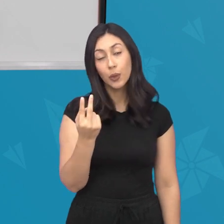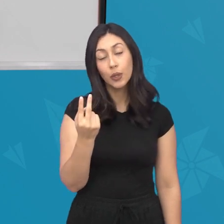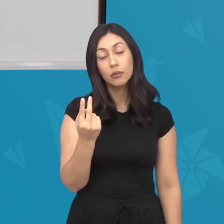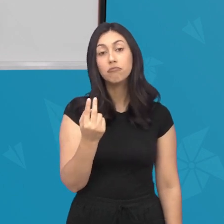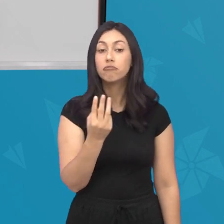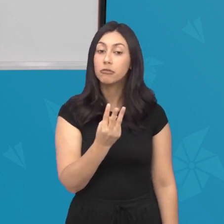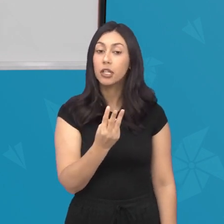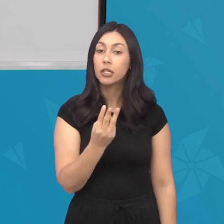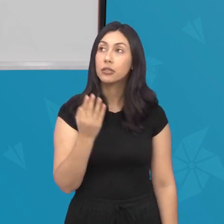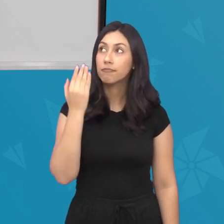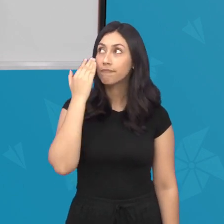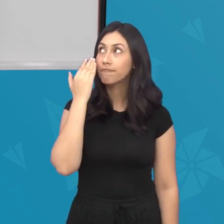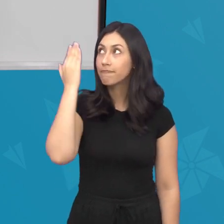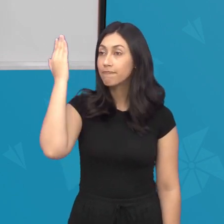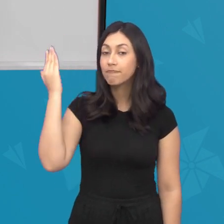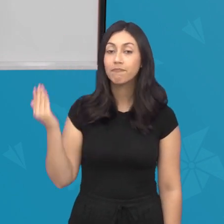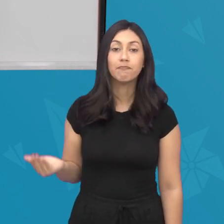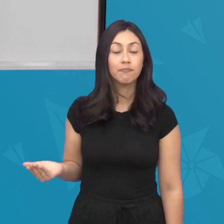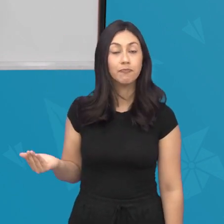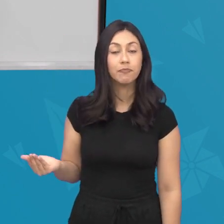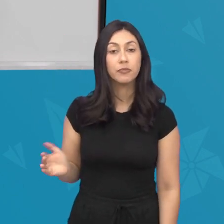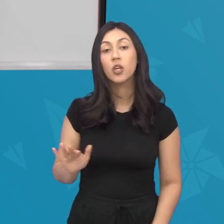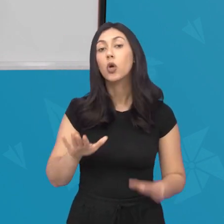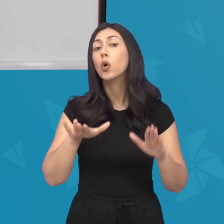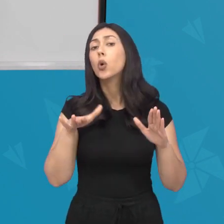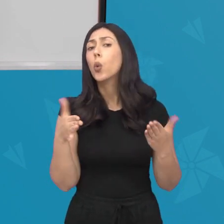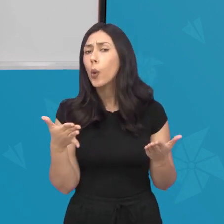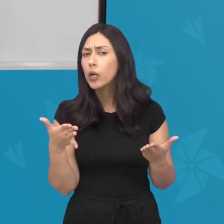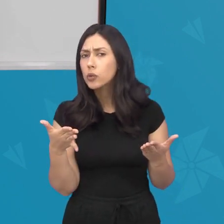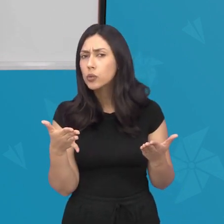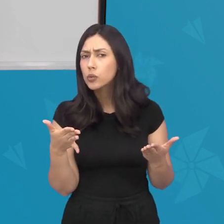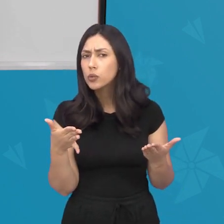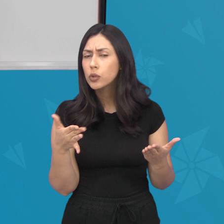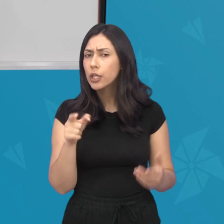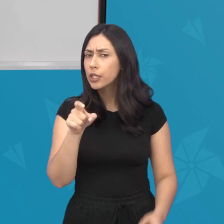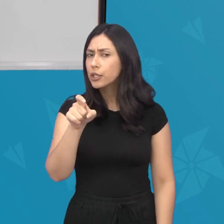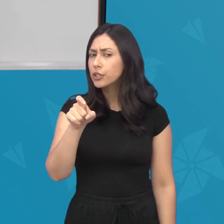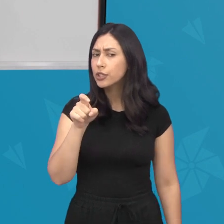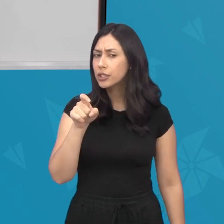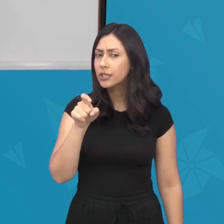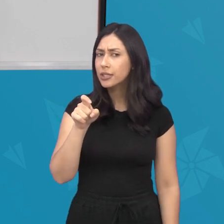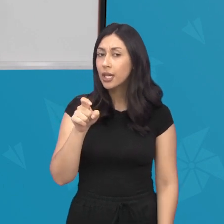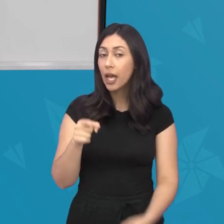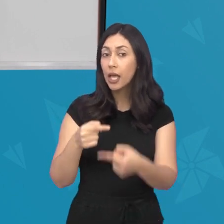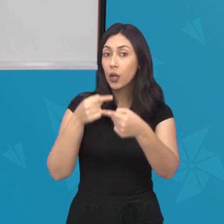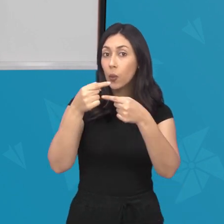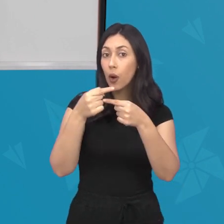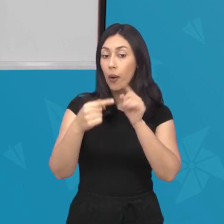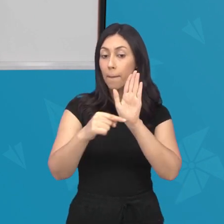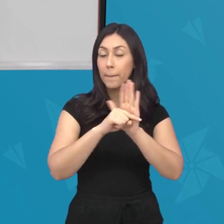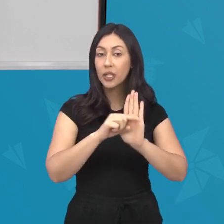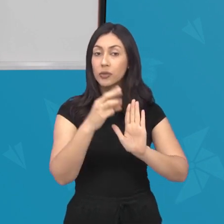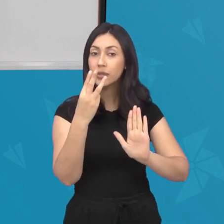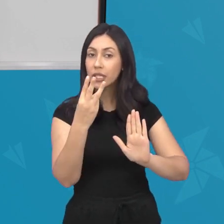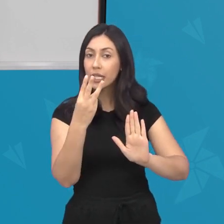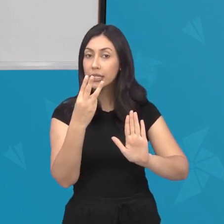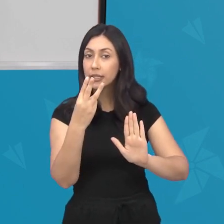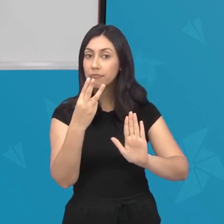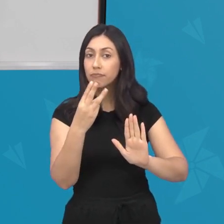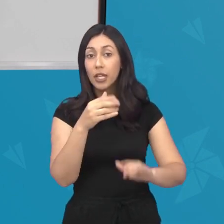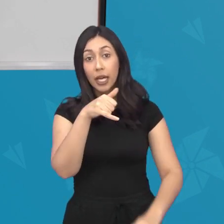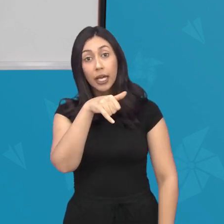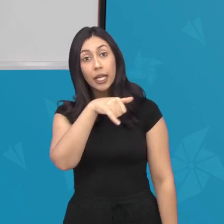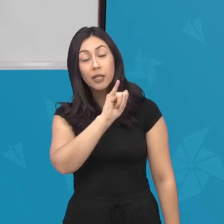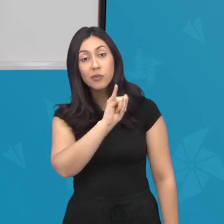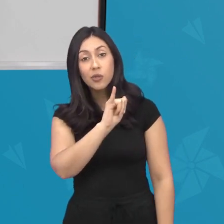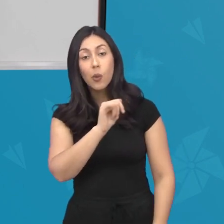Ok? Então, quando x for menos 3, lembra que y é x ao quadrado. Então, y vai ser